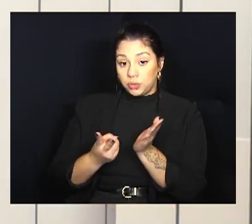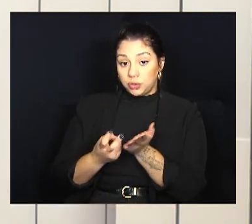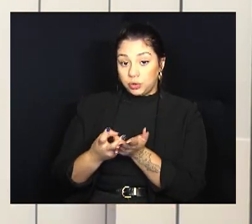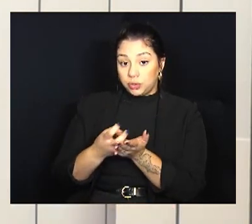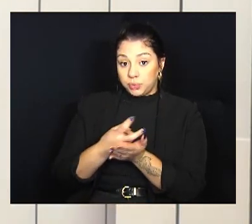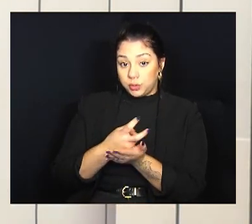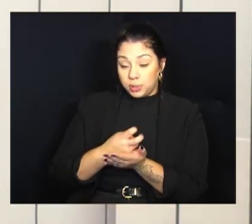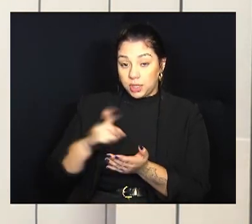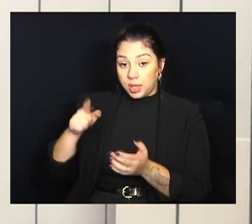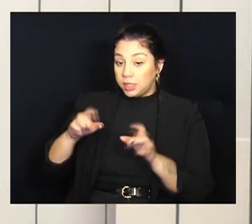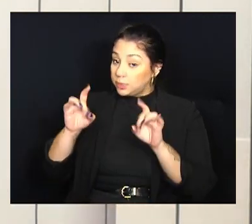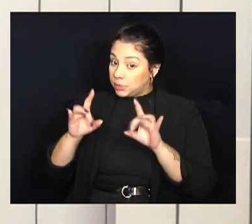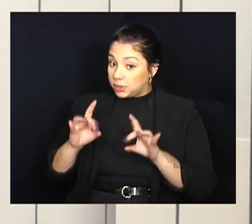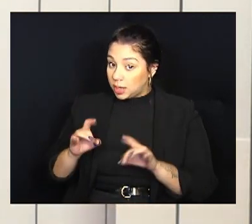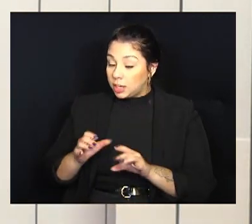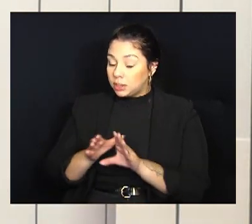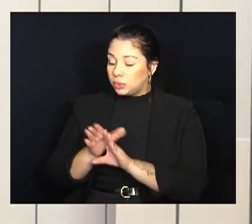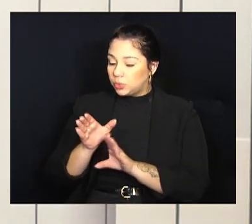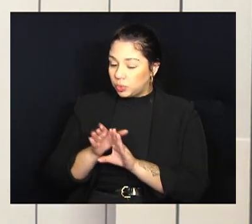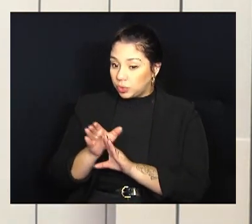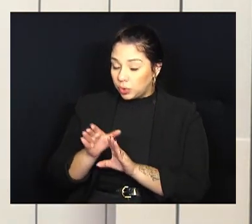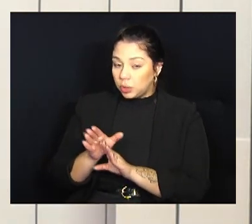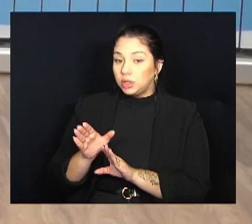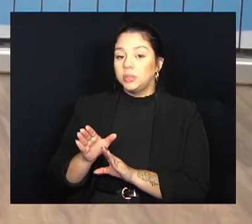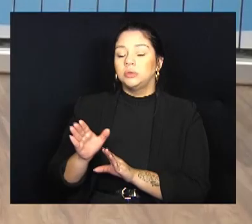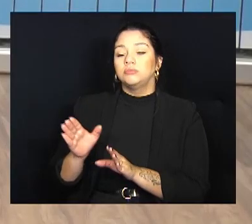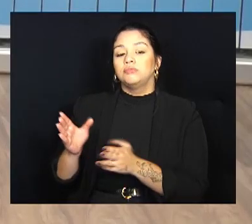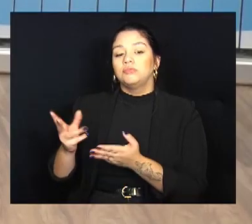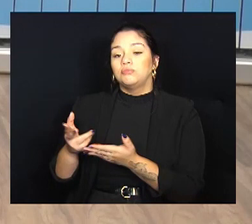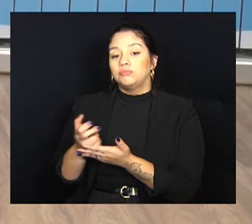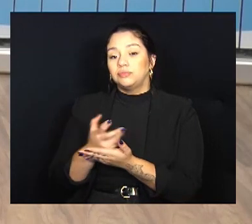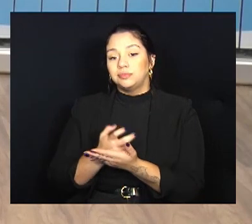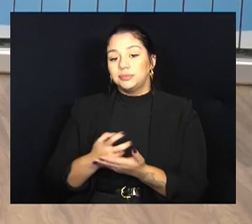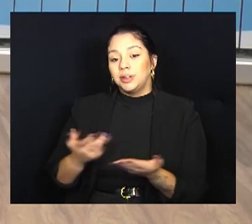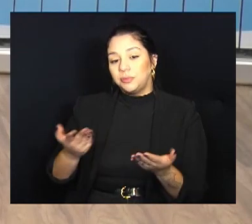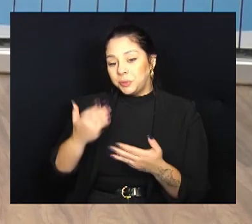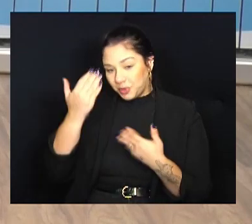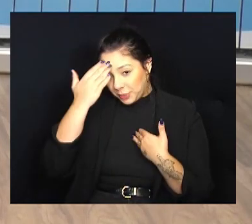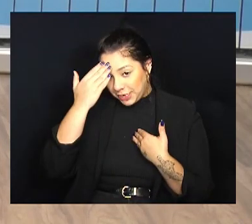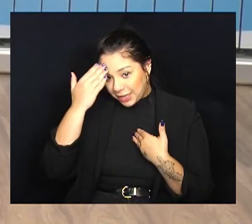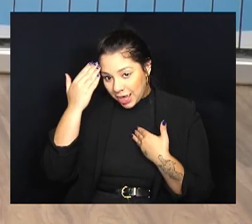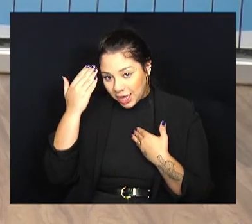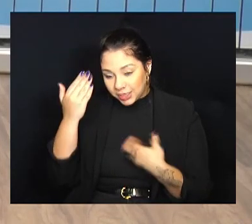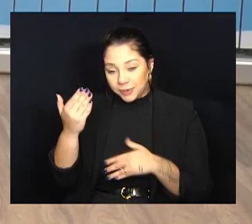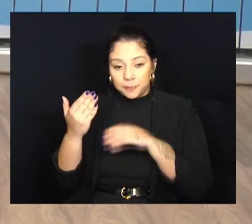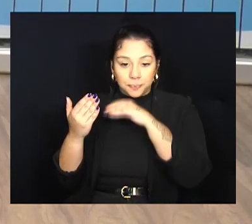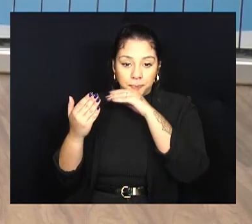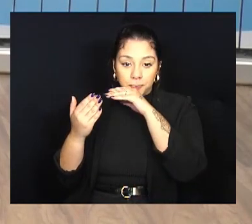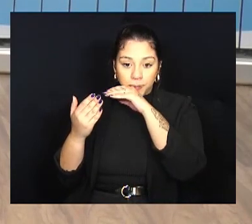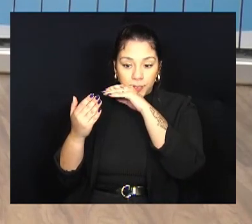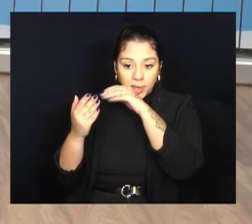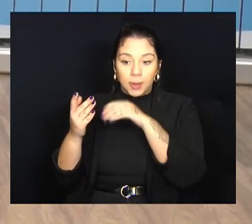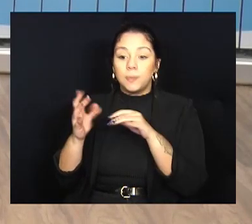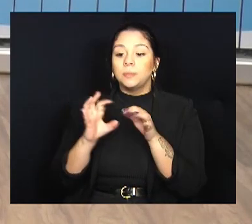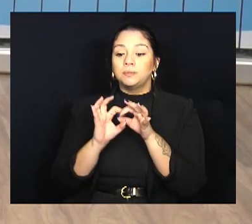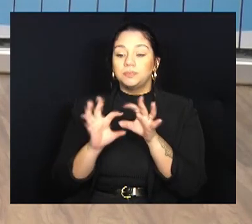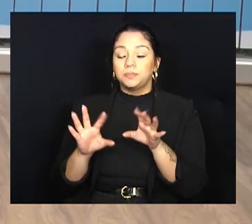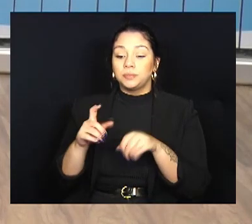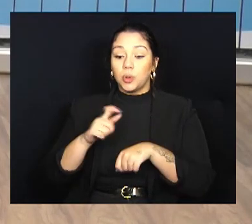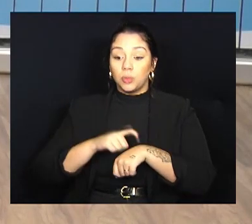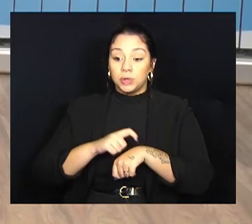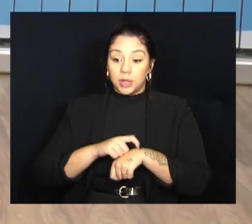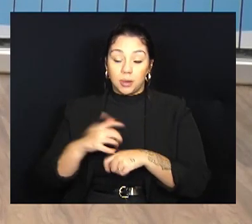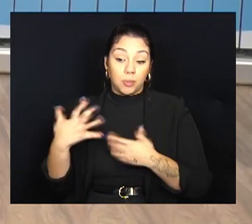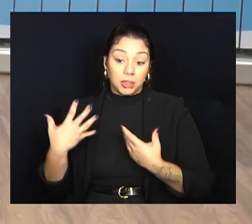em consultoria tributária. Então, Vinícius, primeiramente, muito obrigado pela disponibilidade do seu tempo, por ter